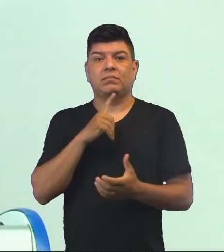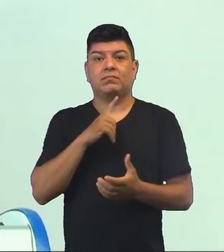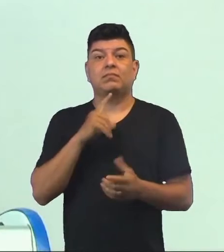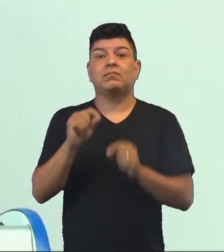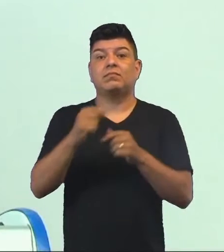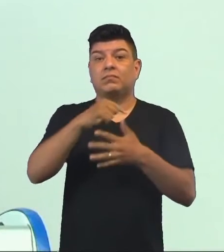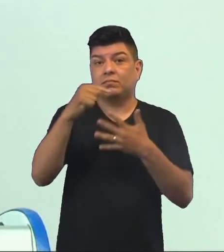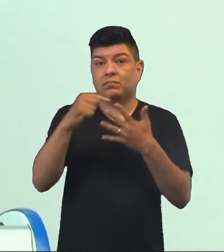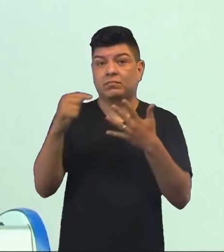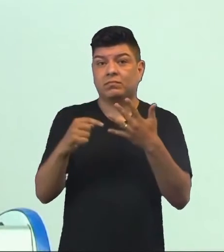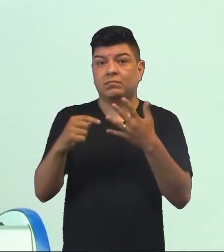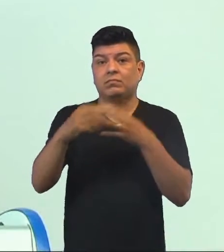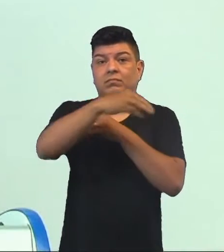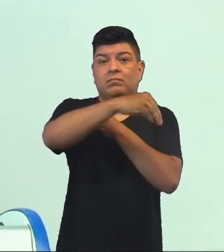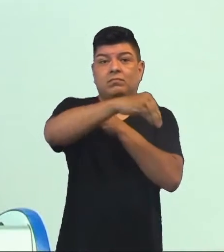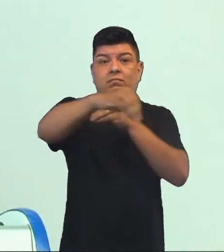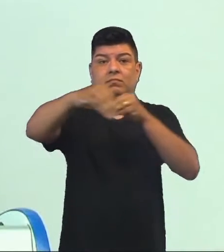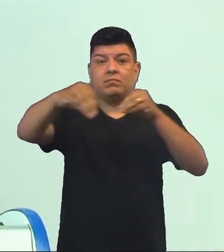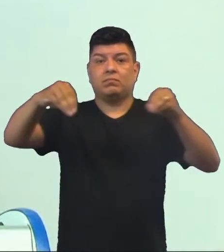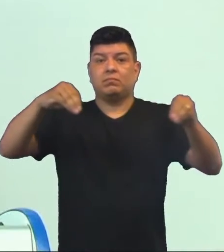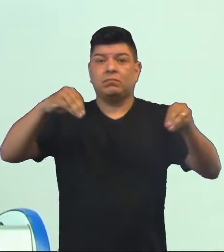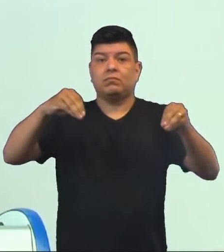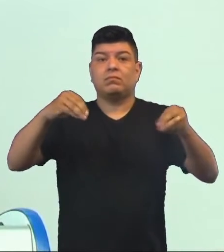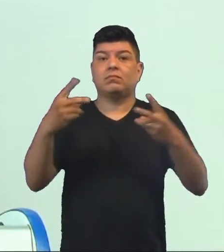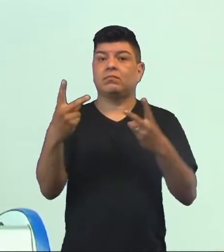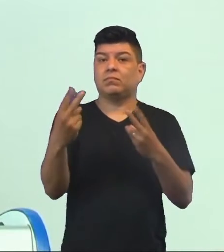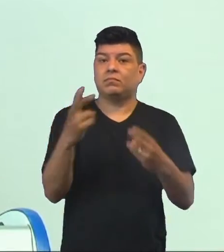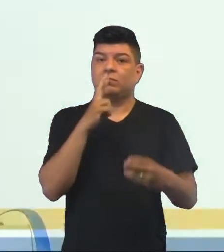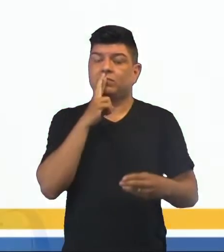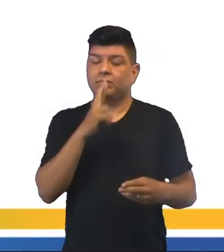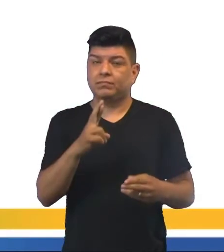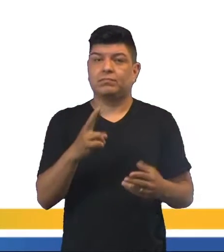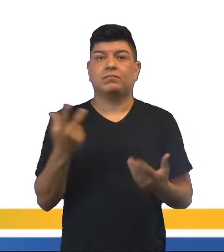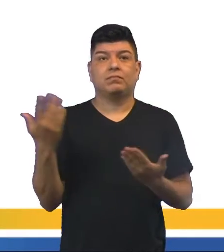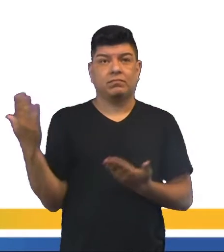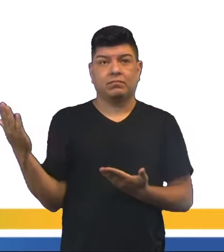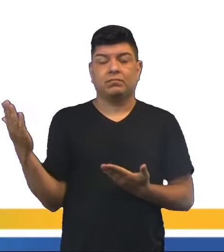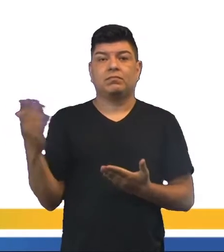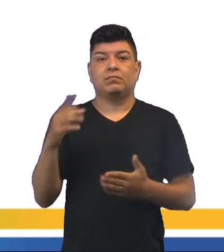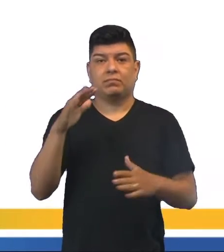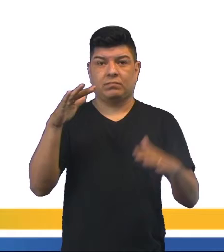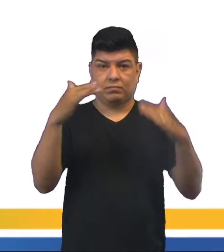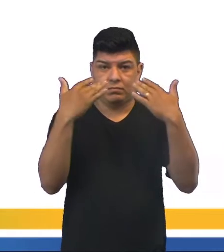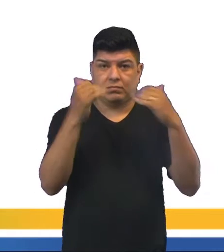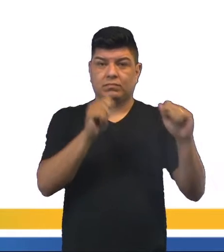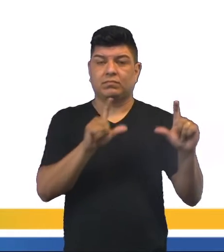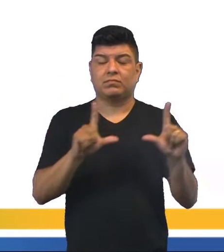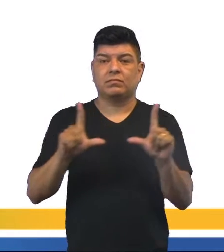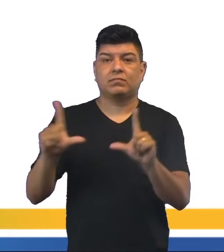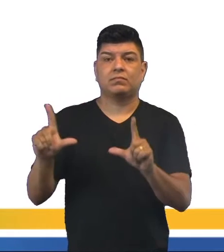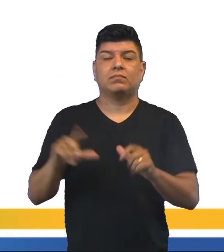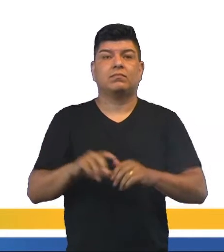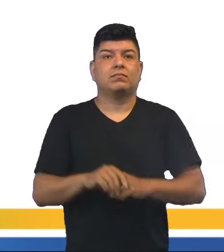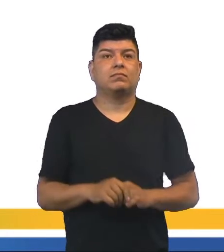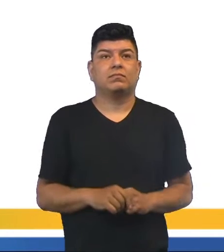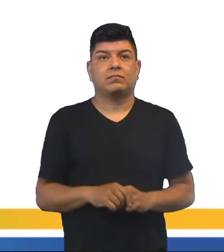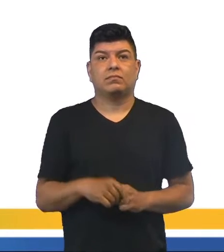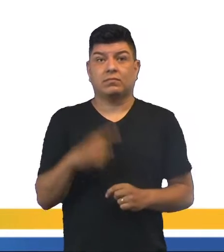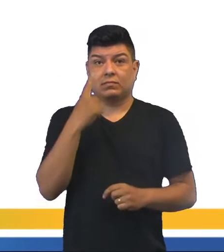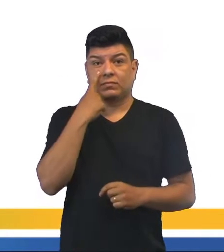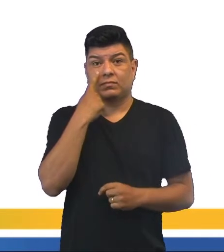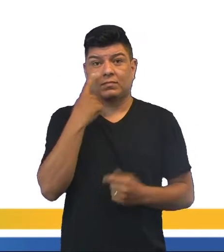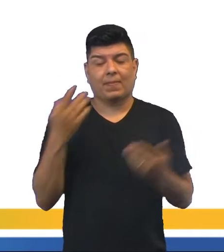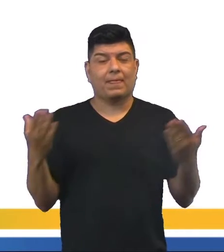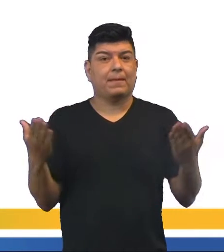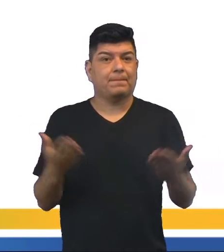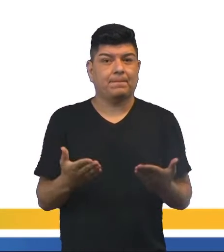uma propriedade inversa que vai dar o mesmo resultado Acompanha comigo aí na telinha agora olha